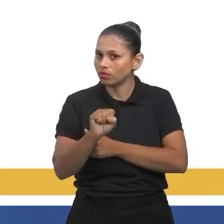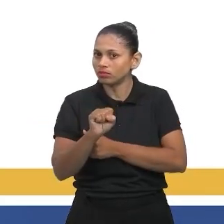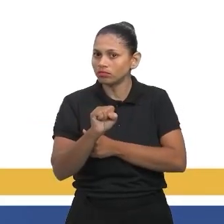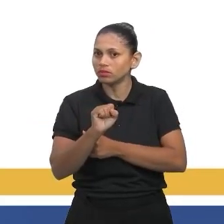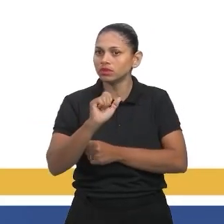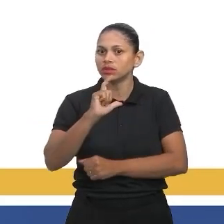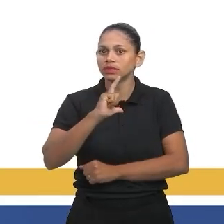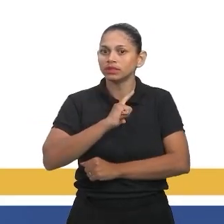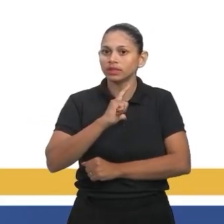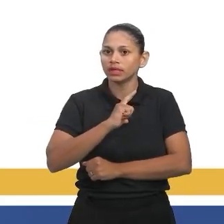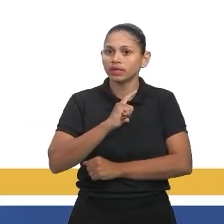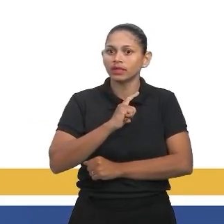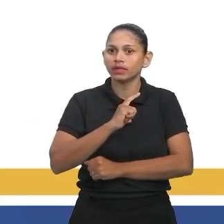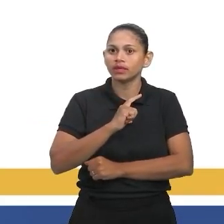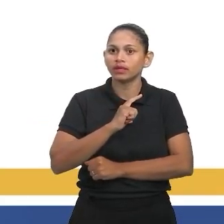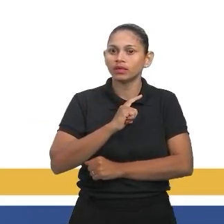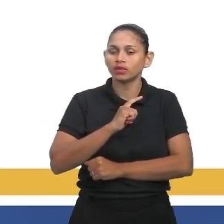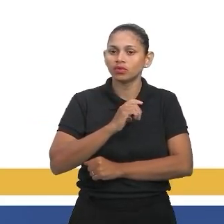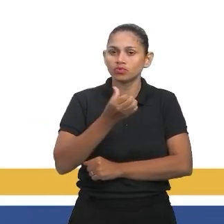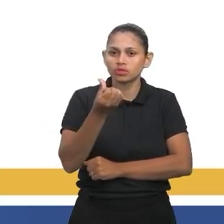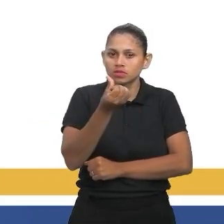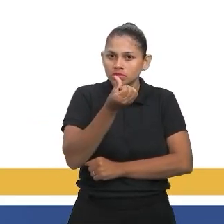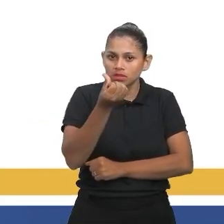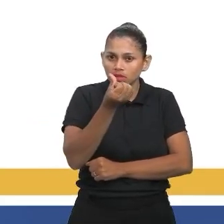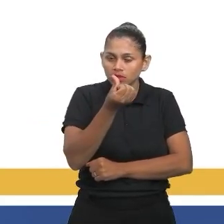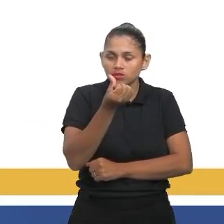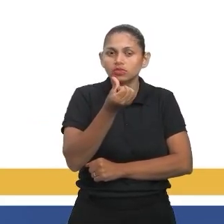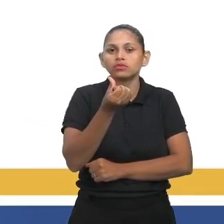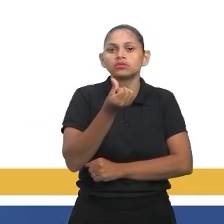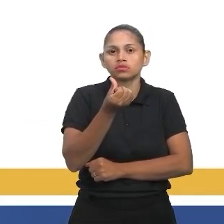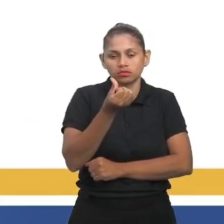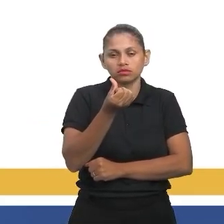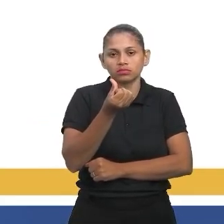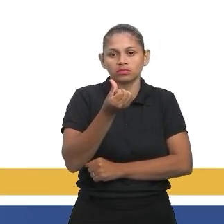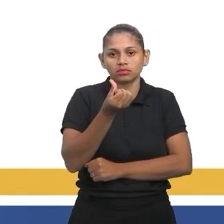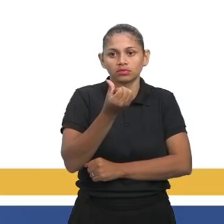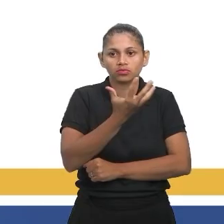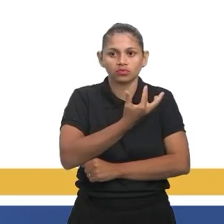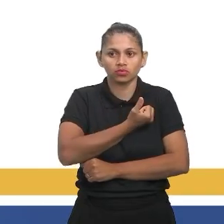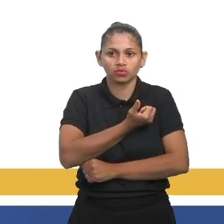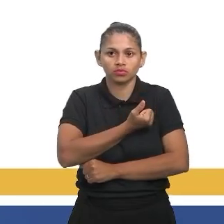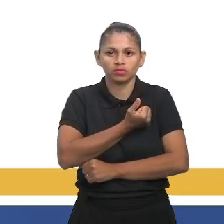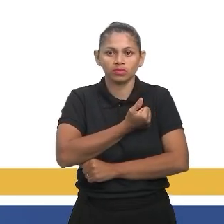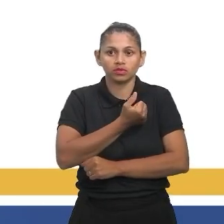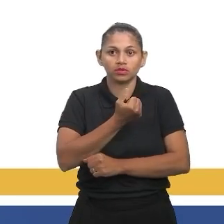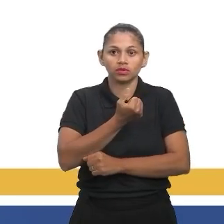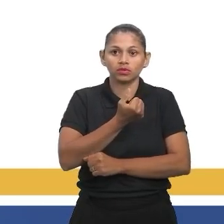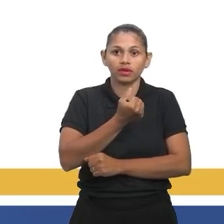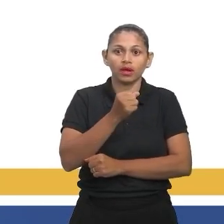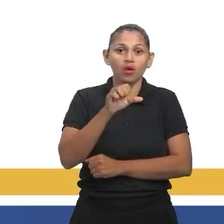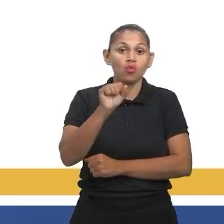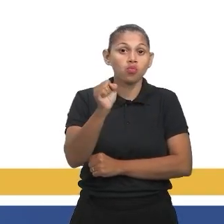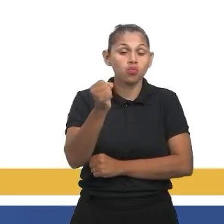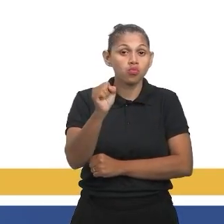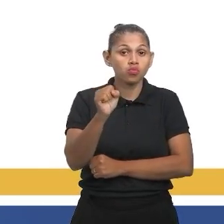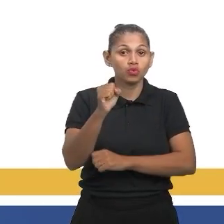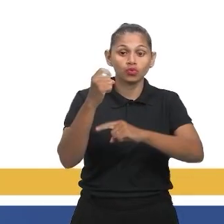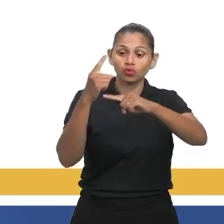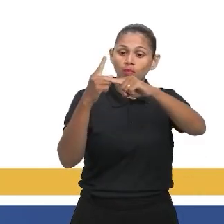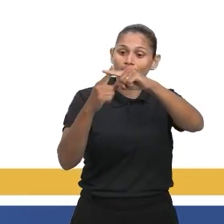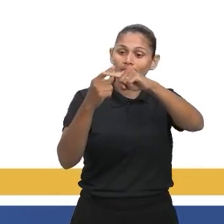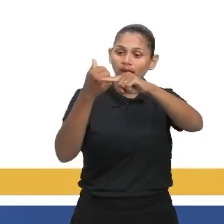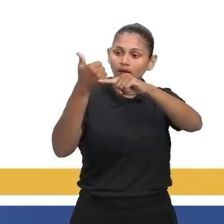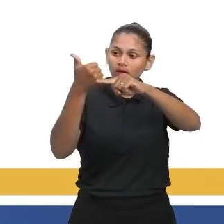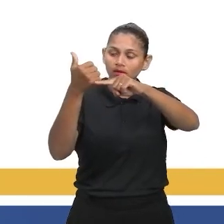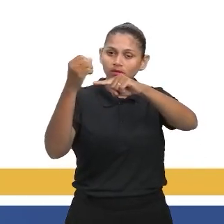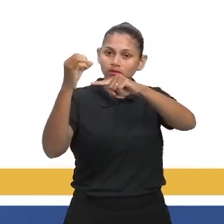sexto número, que é um 8. Quem vem depois do 8? 10. Então, eu vou somar o quê? 8 mais 10, que são exatamente os dois números que